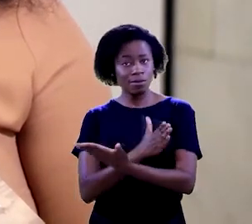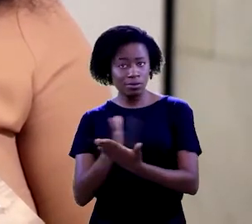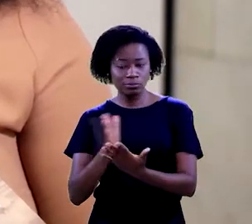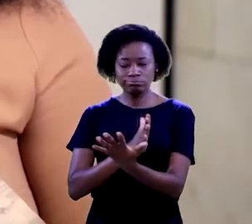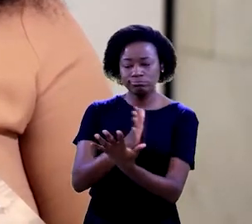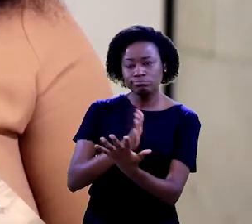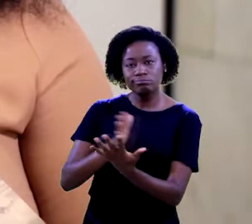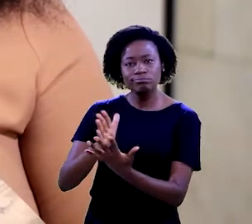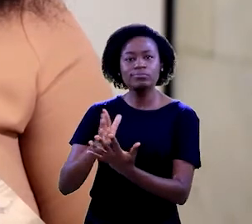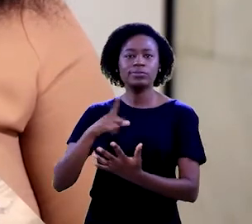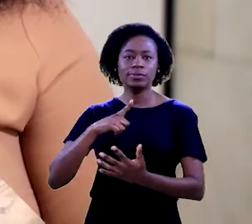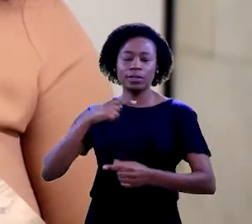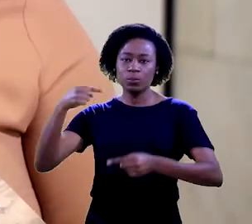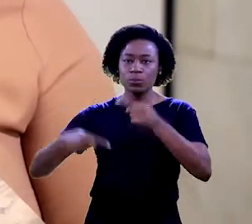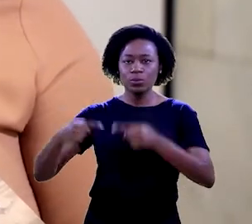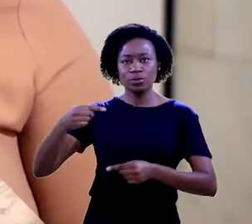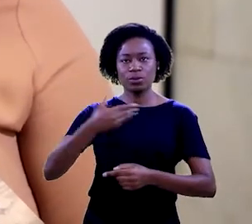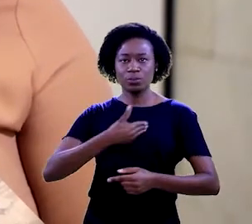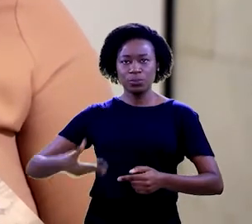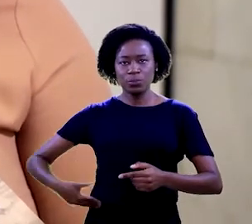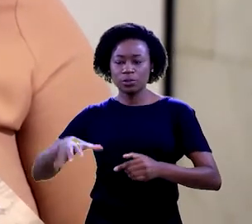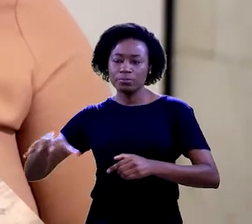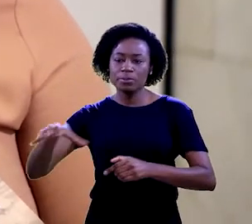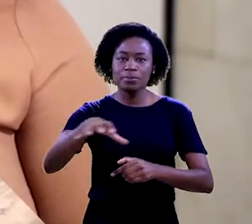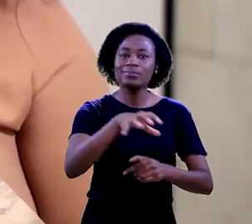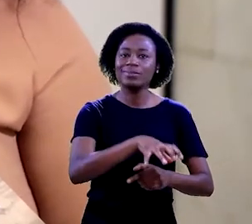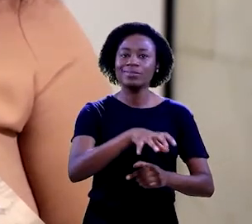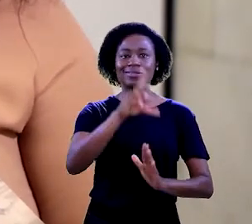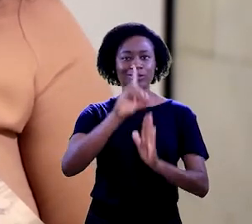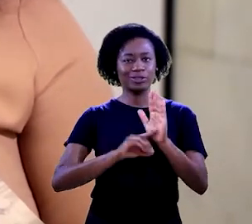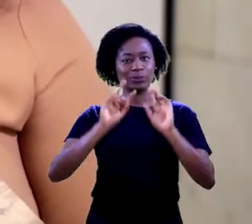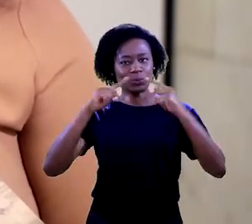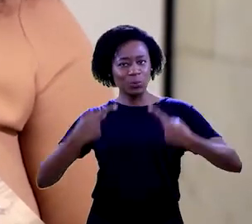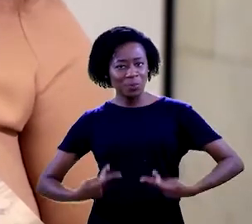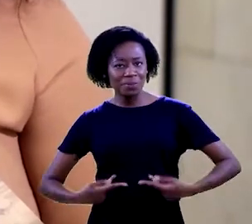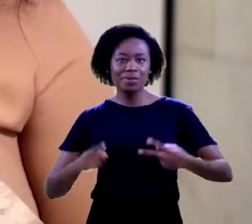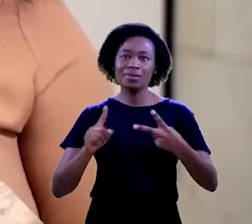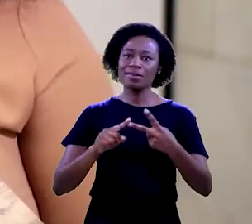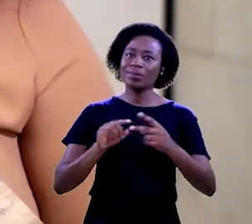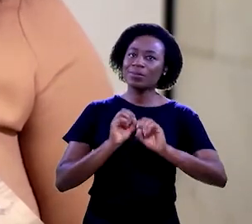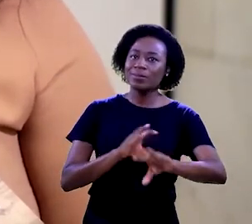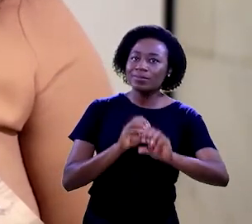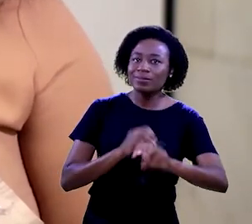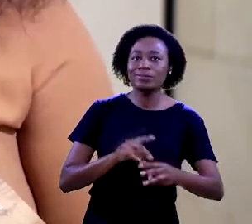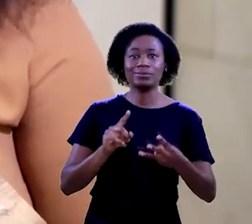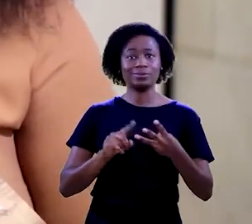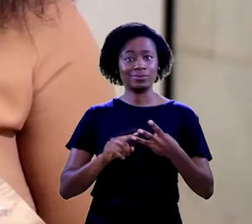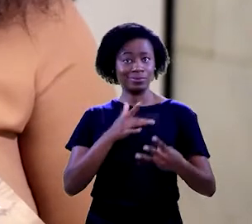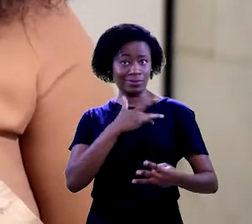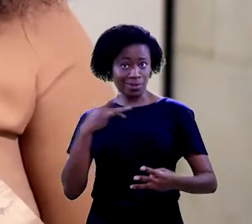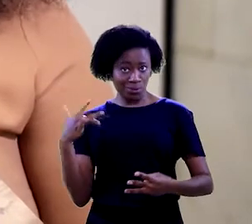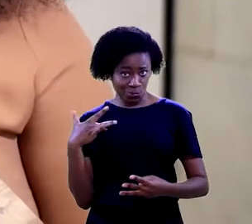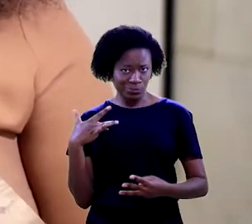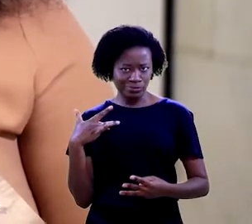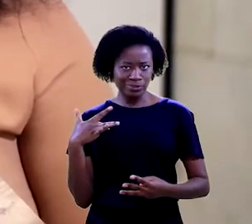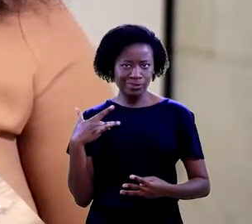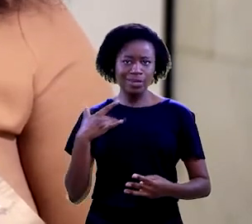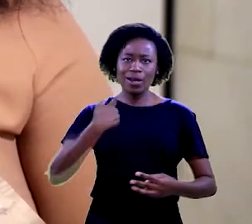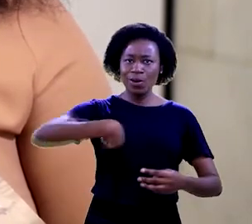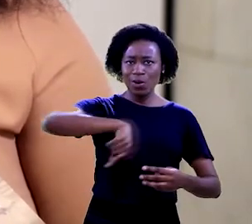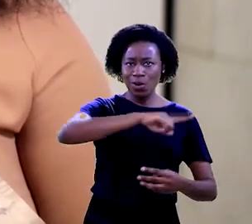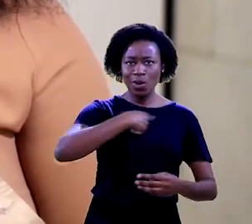políticas públicas setoriais, como direitos humanos, como educação, como saúde. ficava a